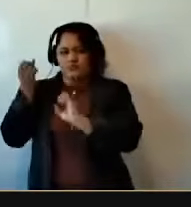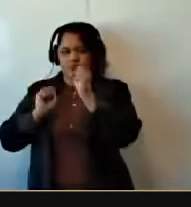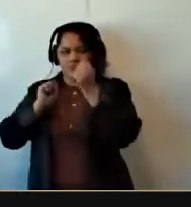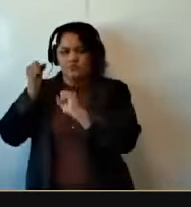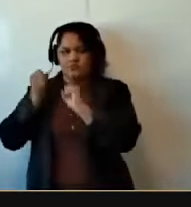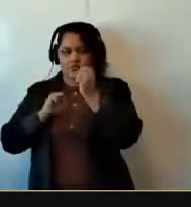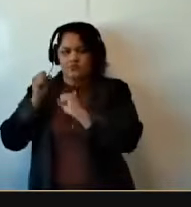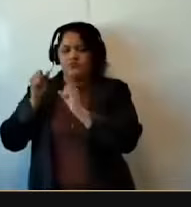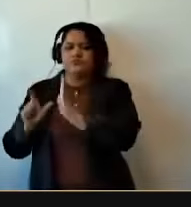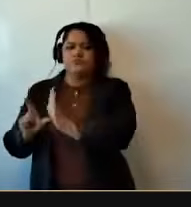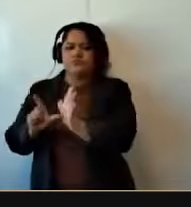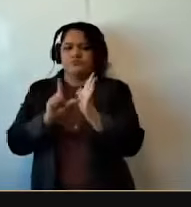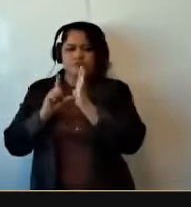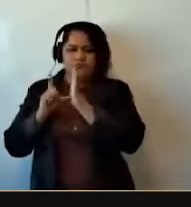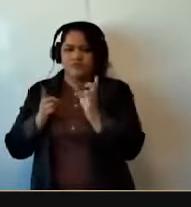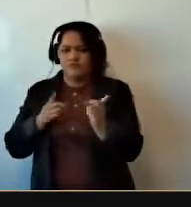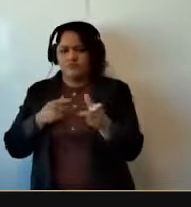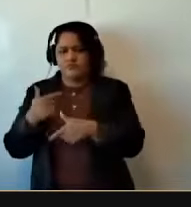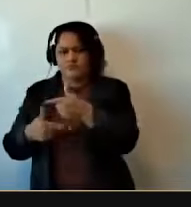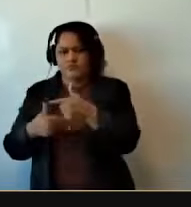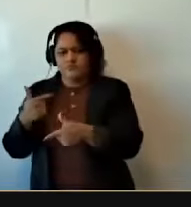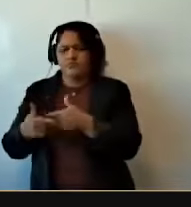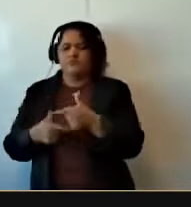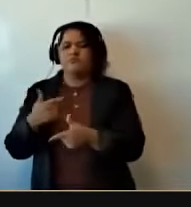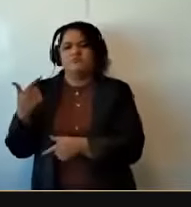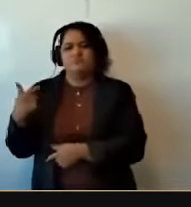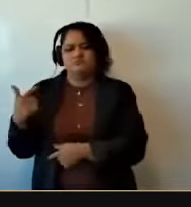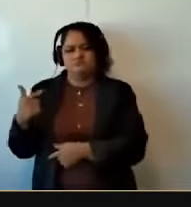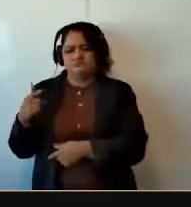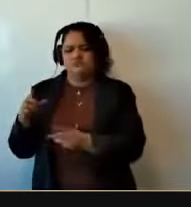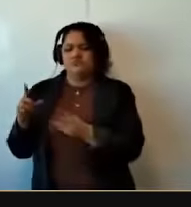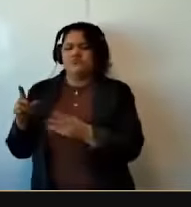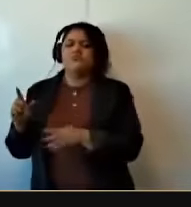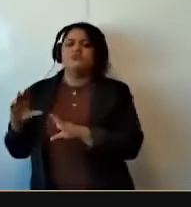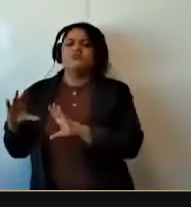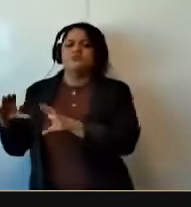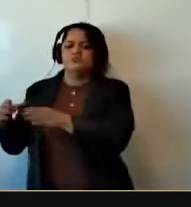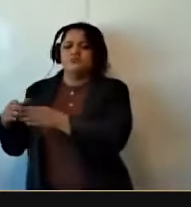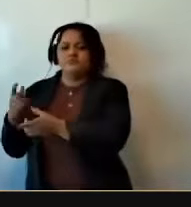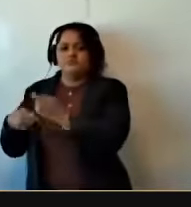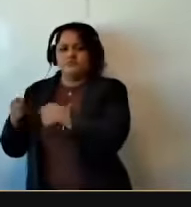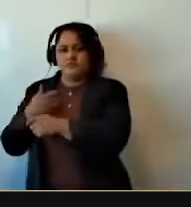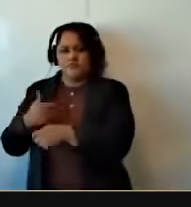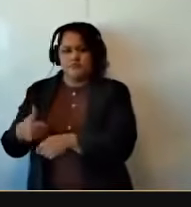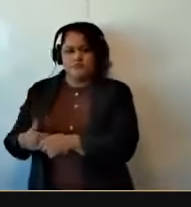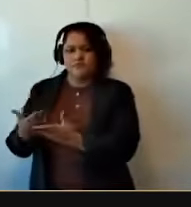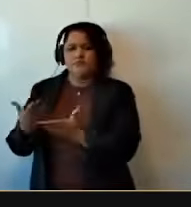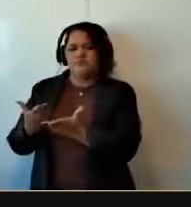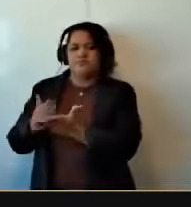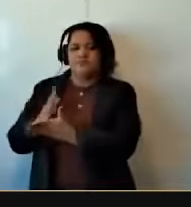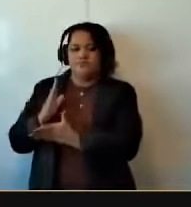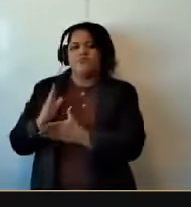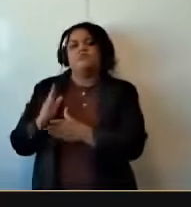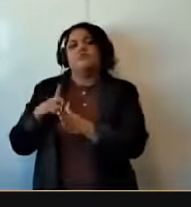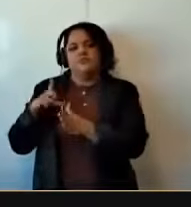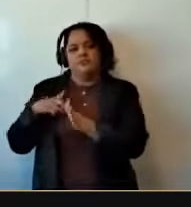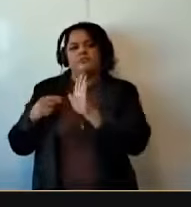há. Administração Pública e Segurança Pública, pela aprovação com a apresentação de emendas.